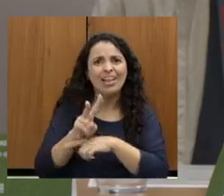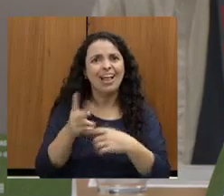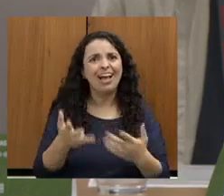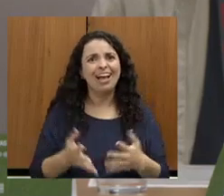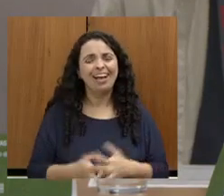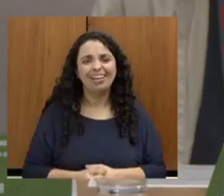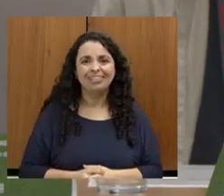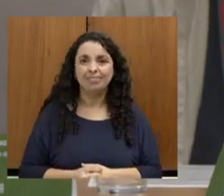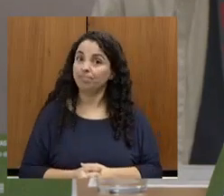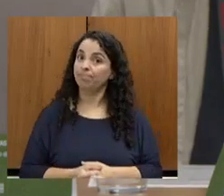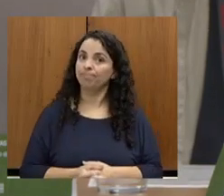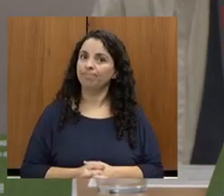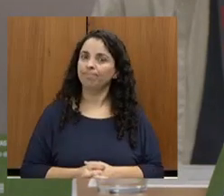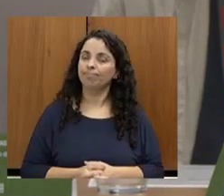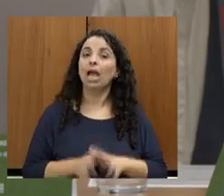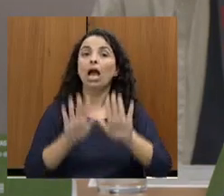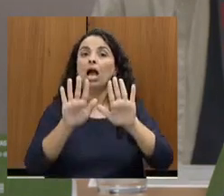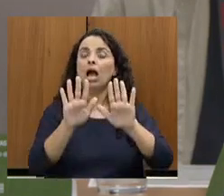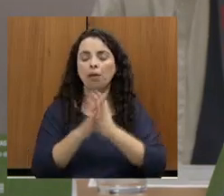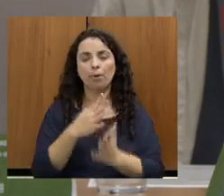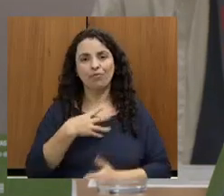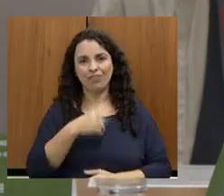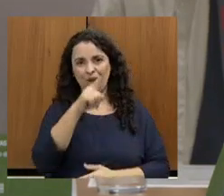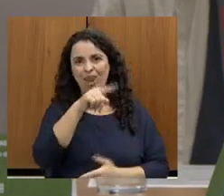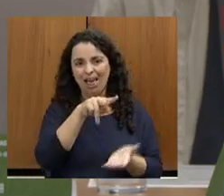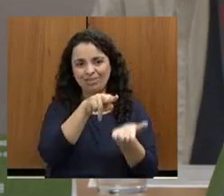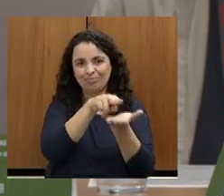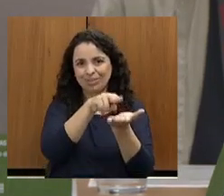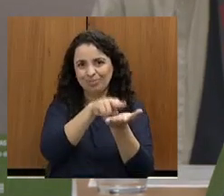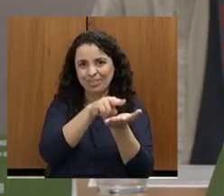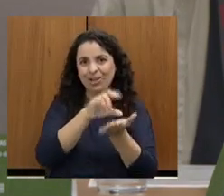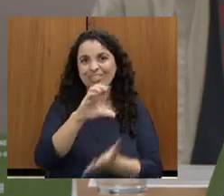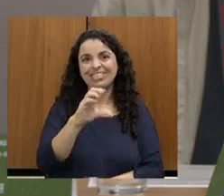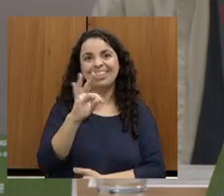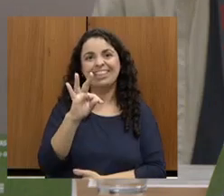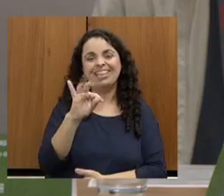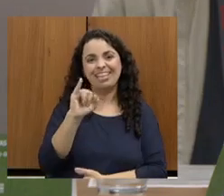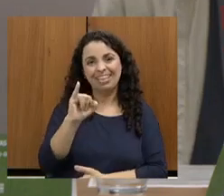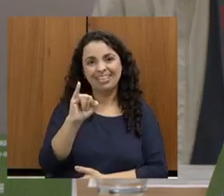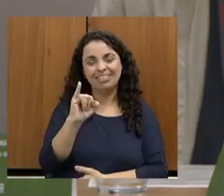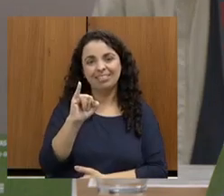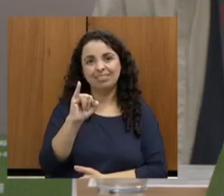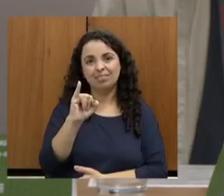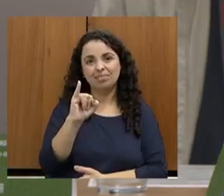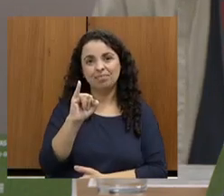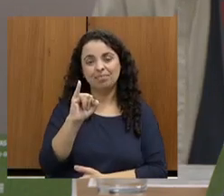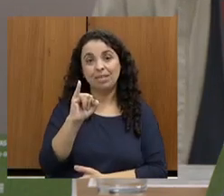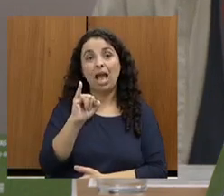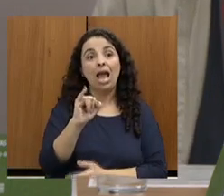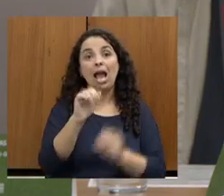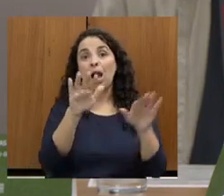Assim que meu filho saiu do CTI, eu mudei todos os profissionais.